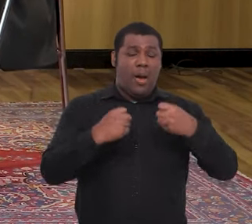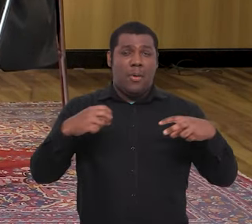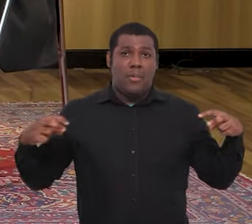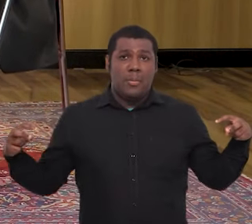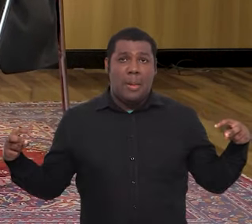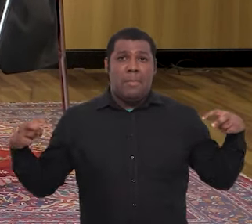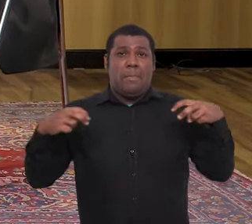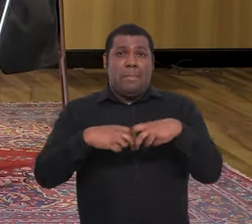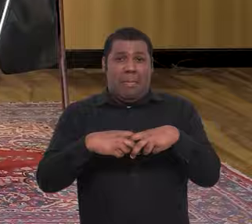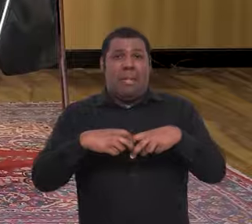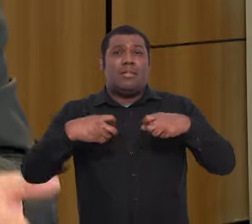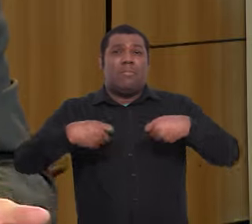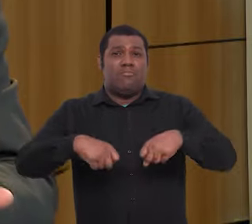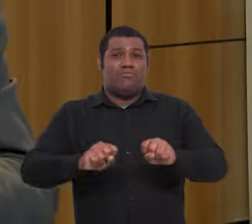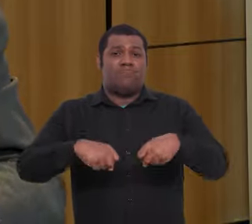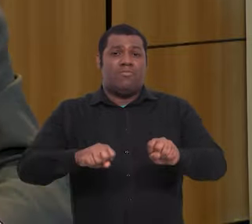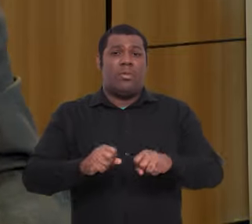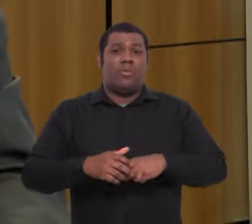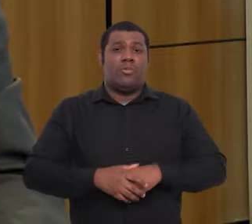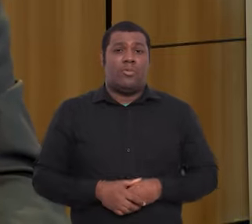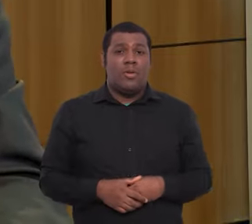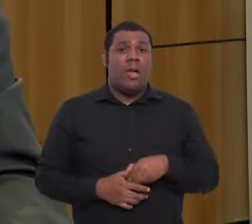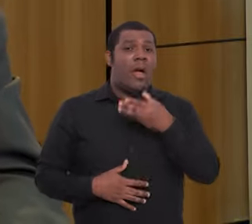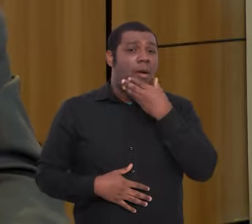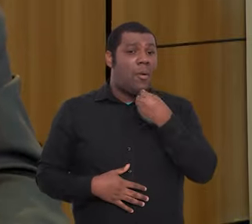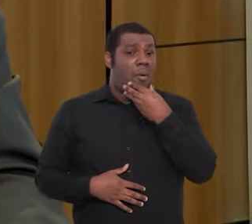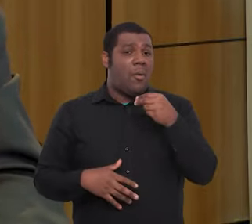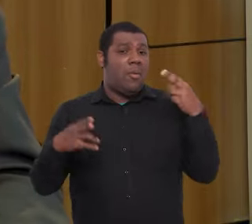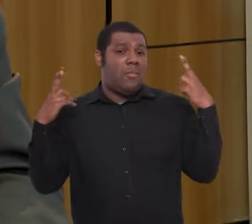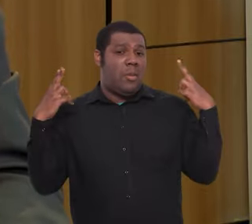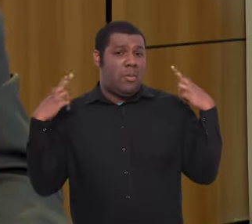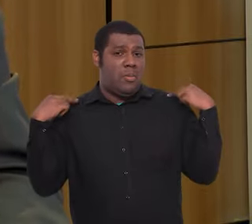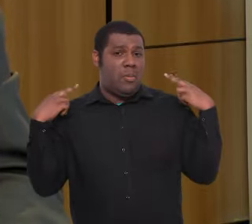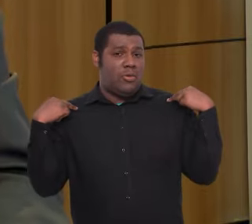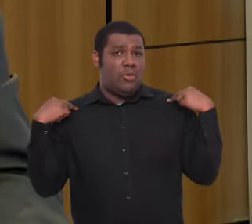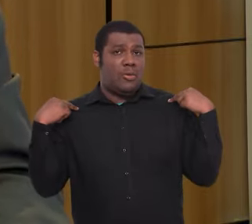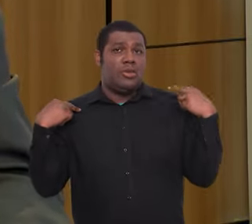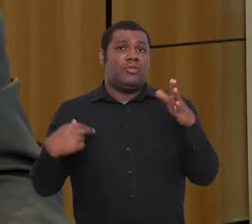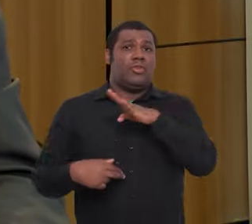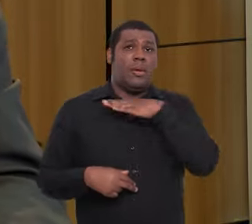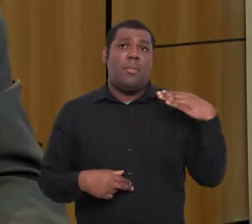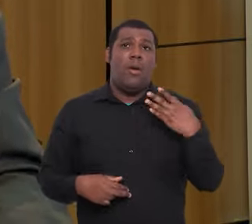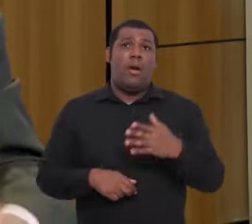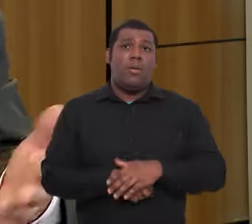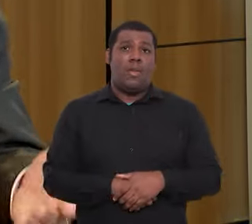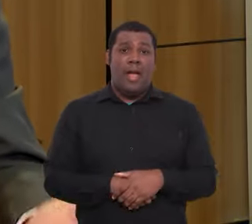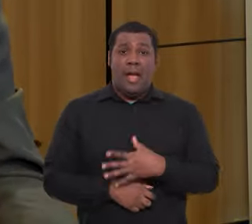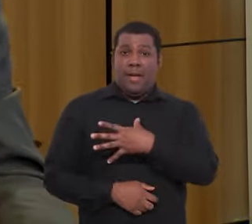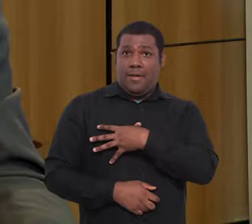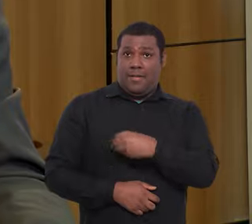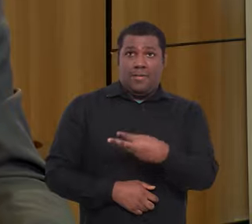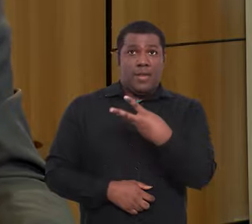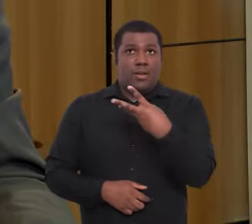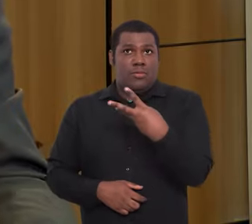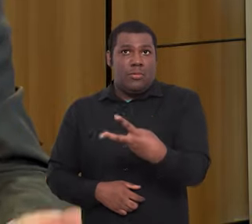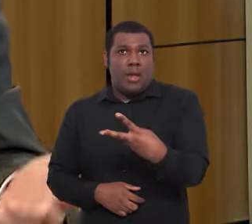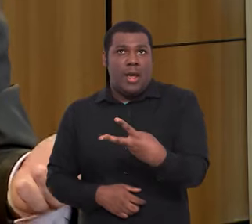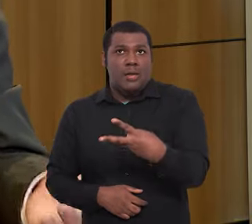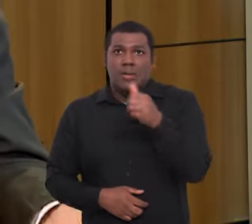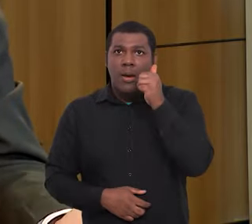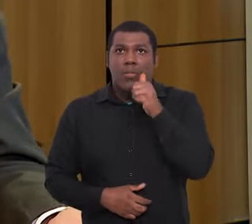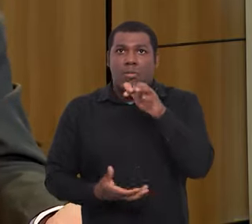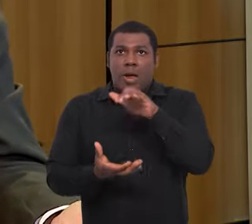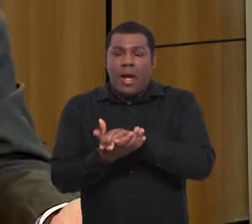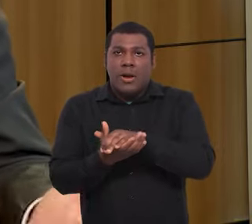irresponsável esse motorista de aplicativo veio a falecer três filhos e a esposa não contribui com a Previdência